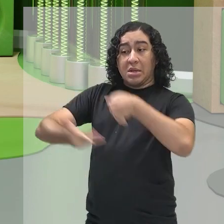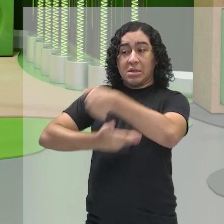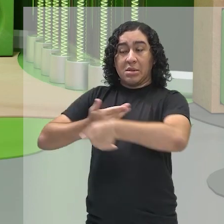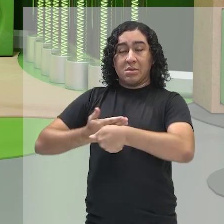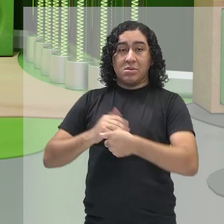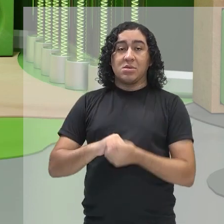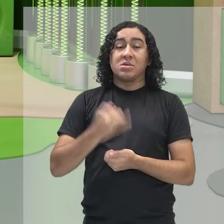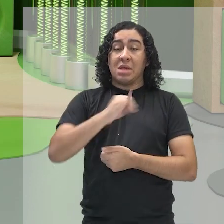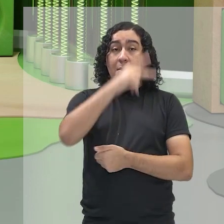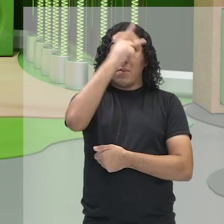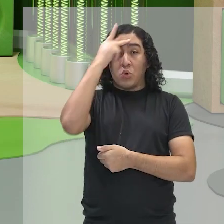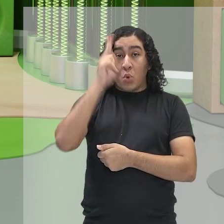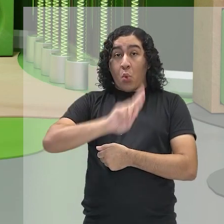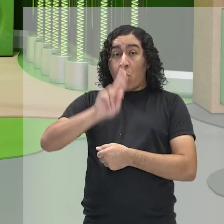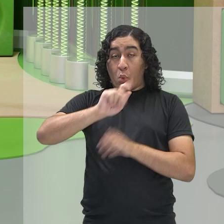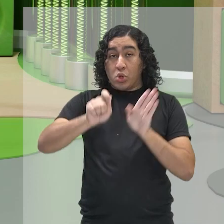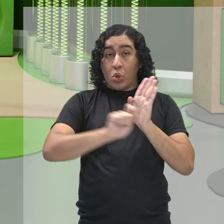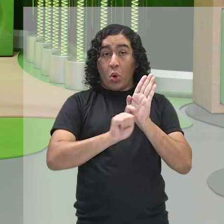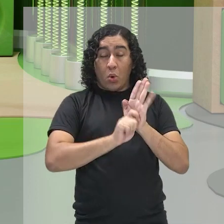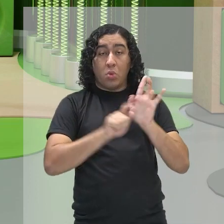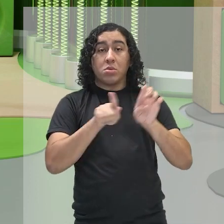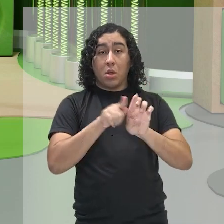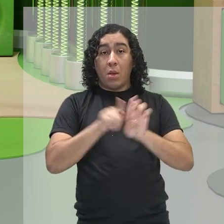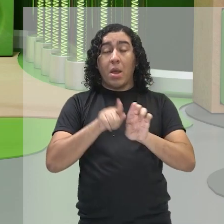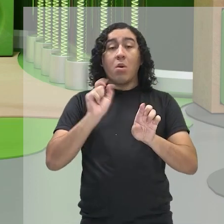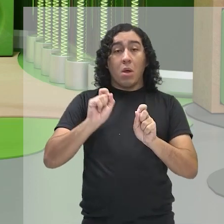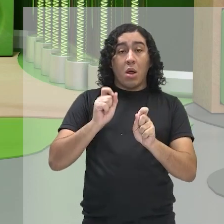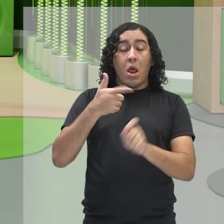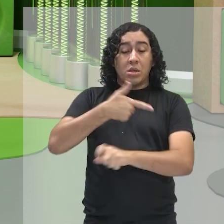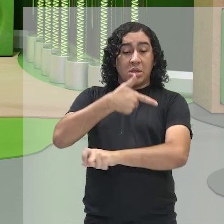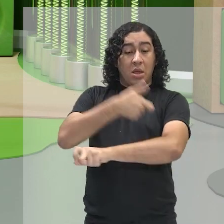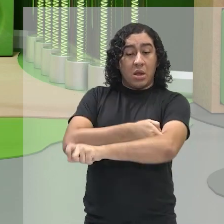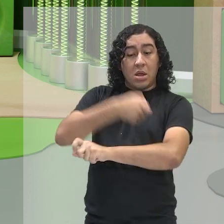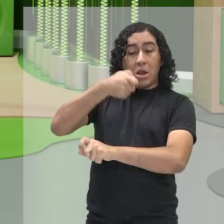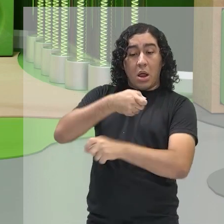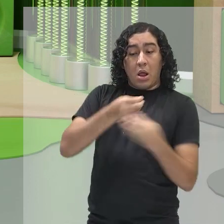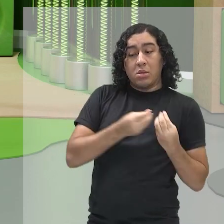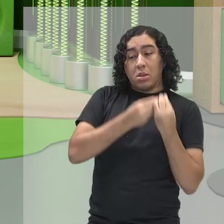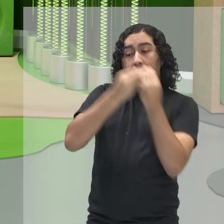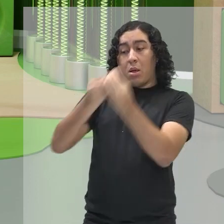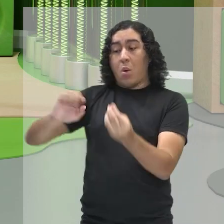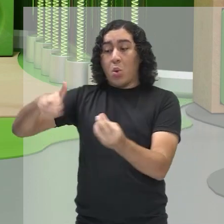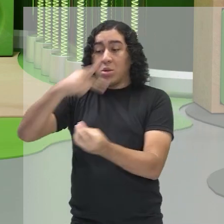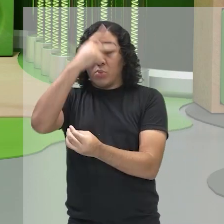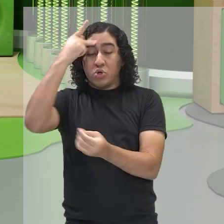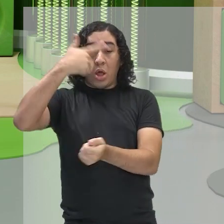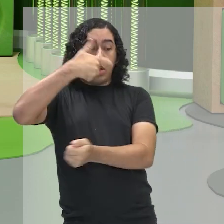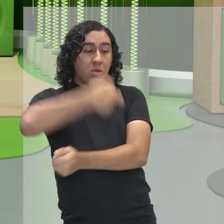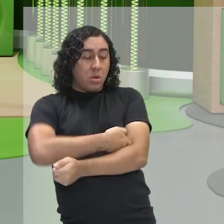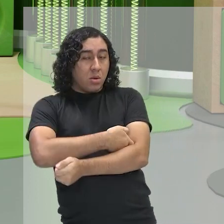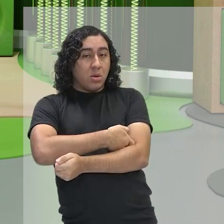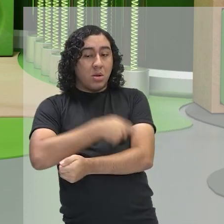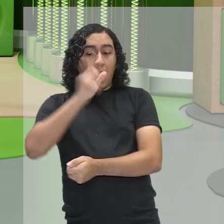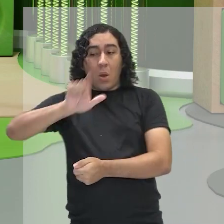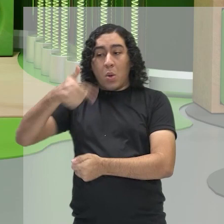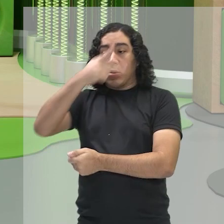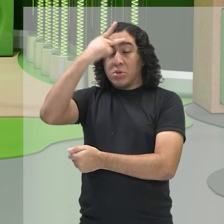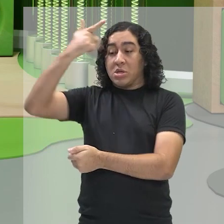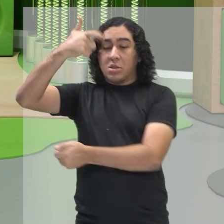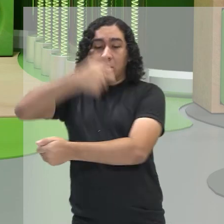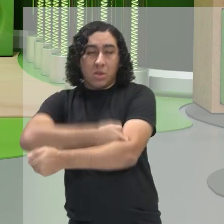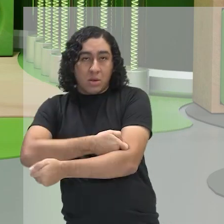que fazem o uso de drogas e compartilham essas seringas, né, como esse objeto que a gente está observando, que